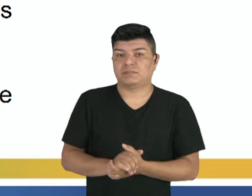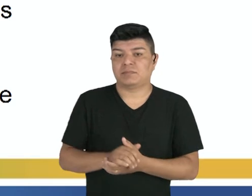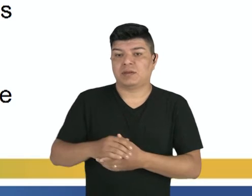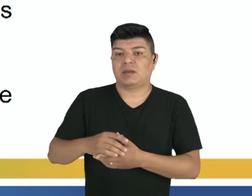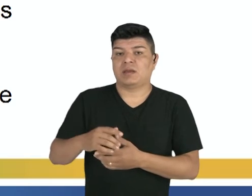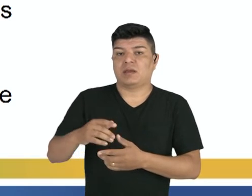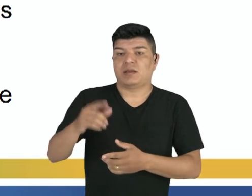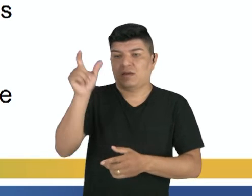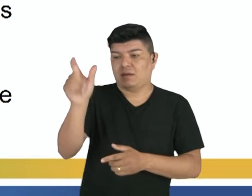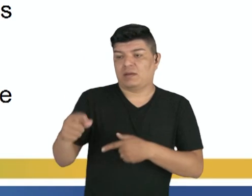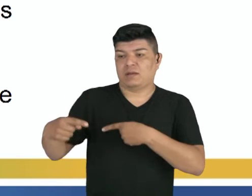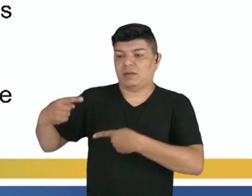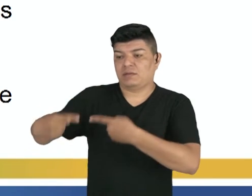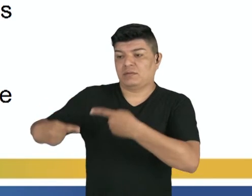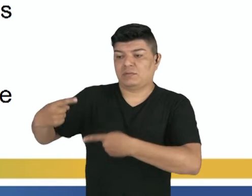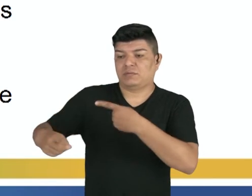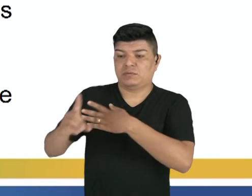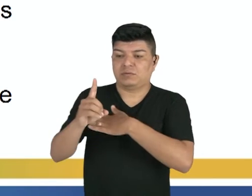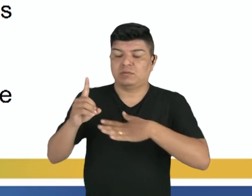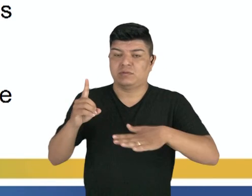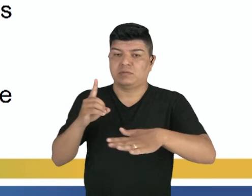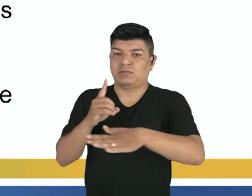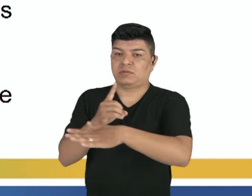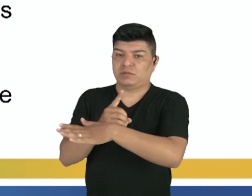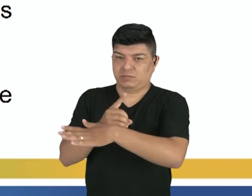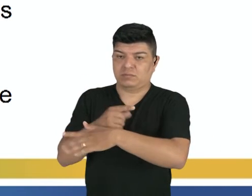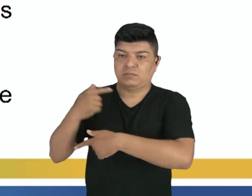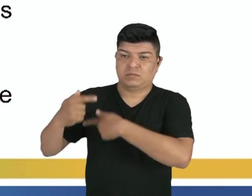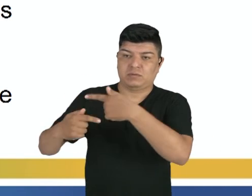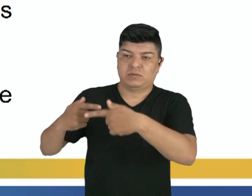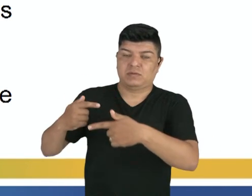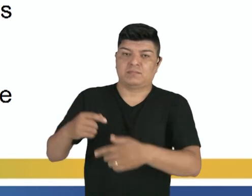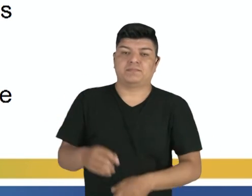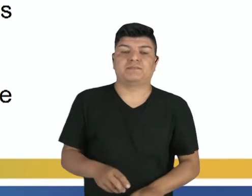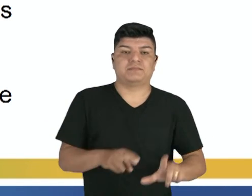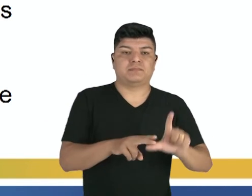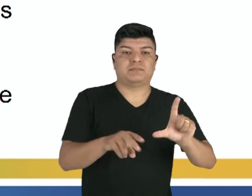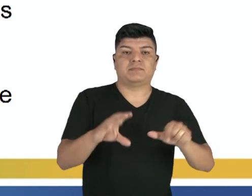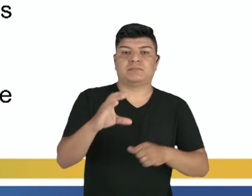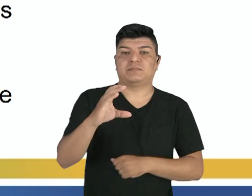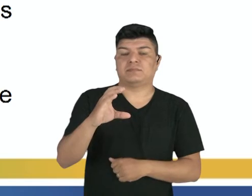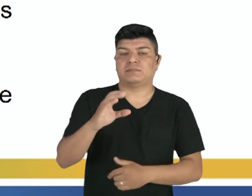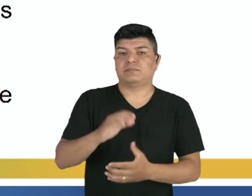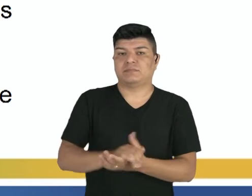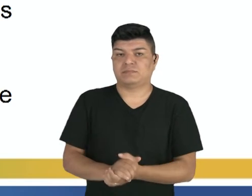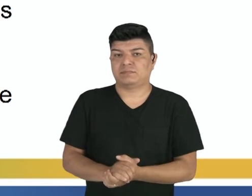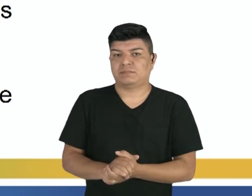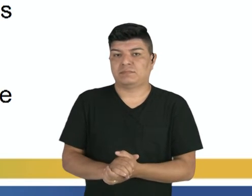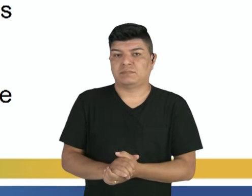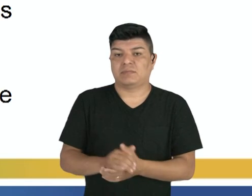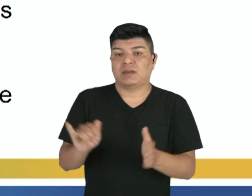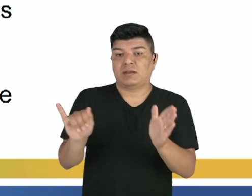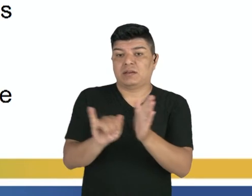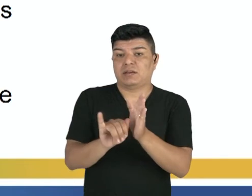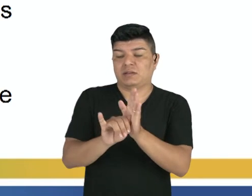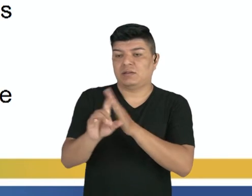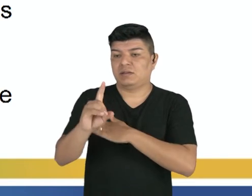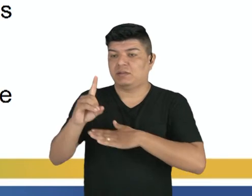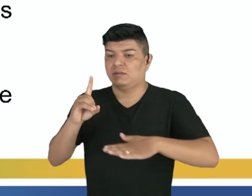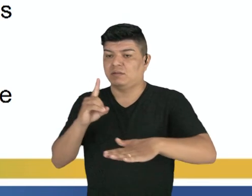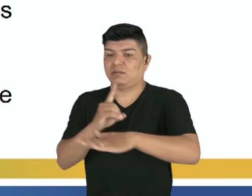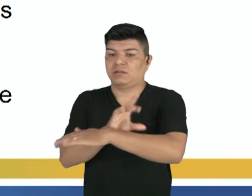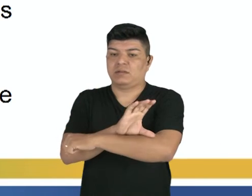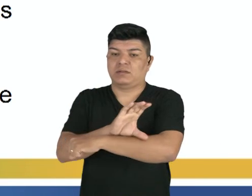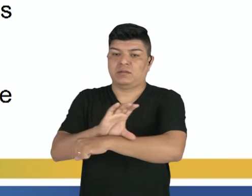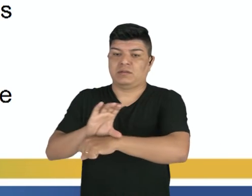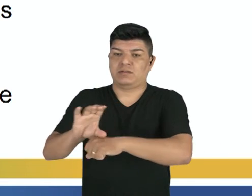dos indivíduos nas sociedades hierarquizadas. Alternativa C. A identidade social,